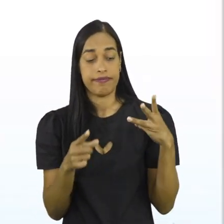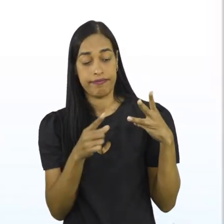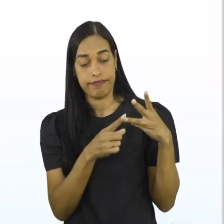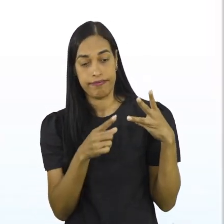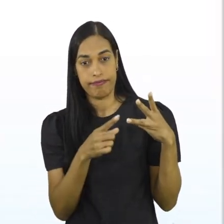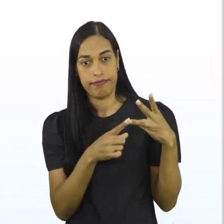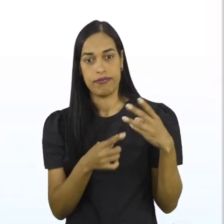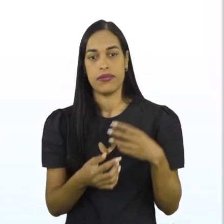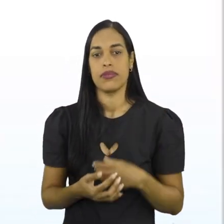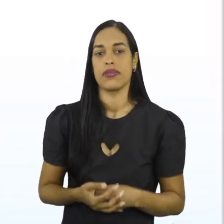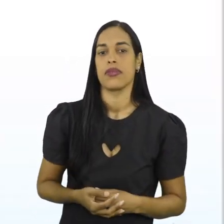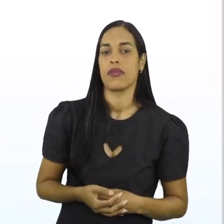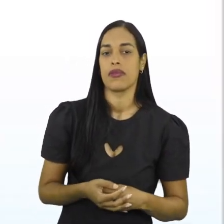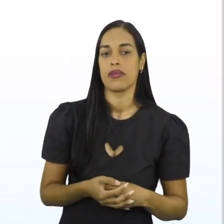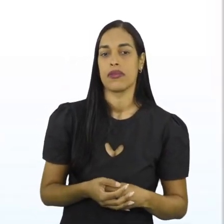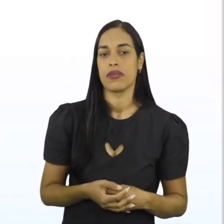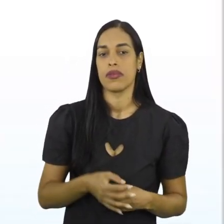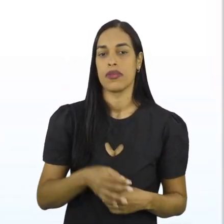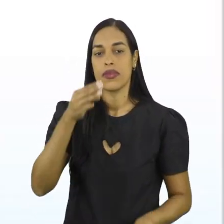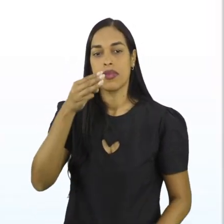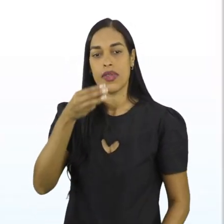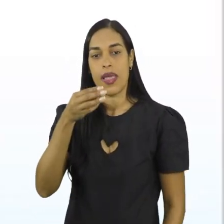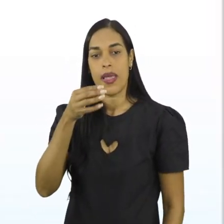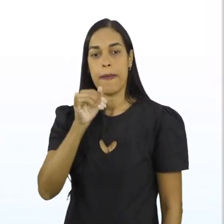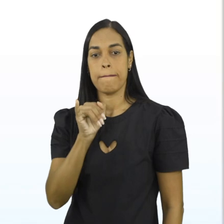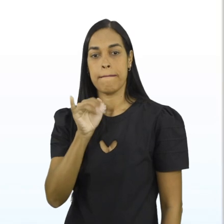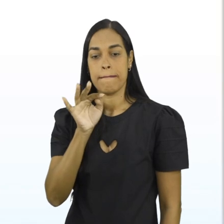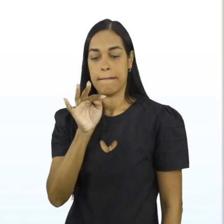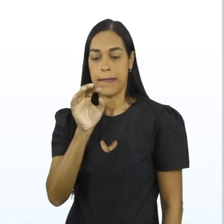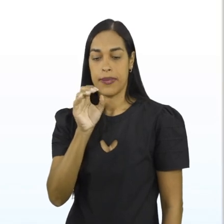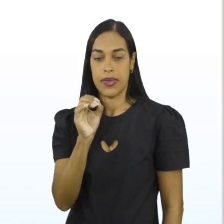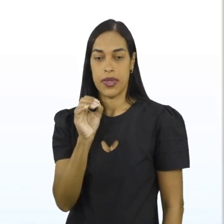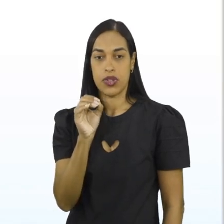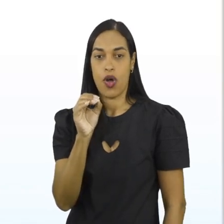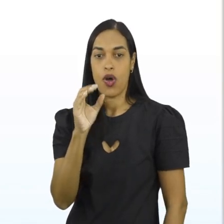Cuidado, por favor, com as famosas mitocôndrias.